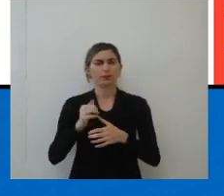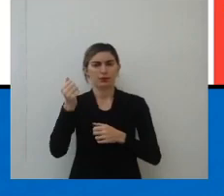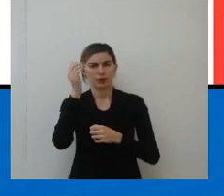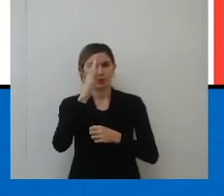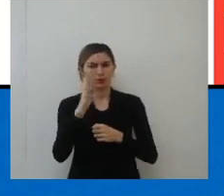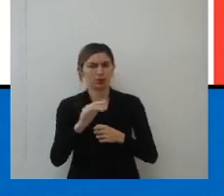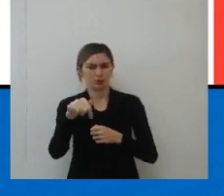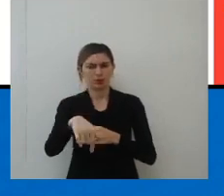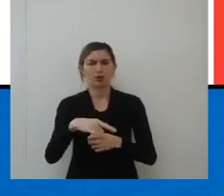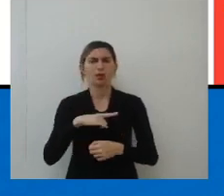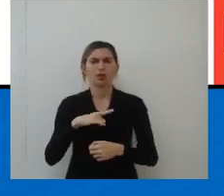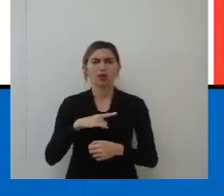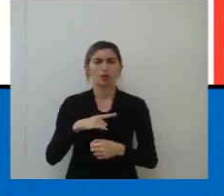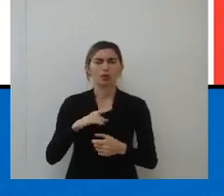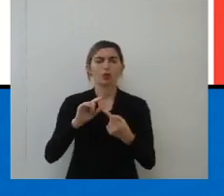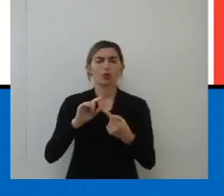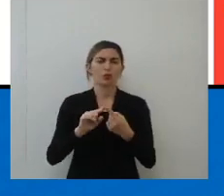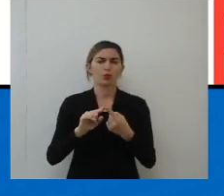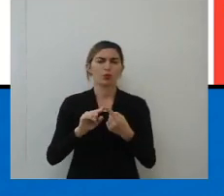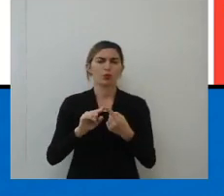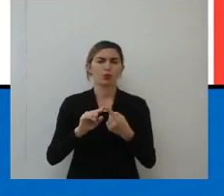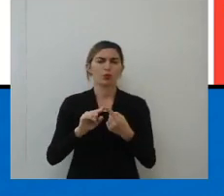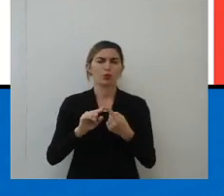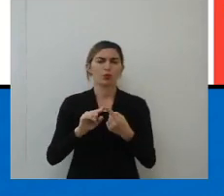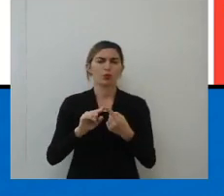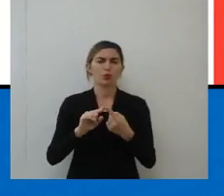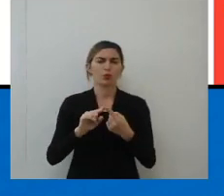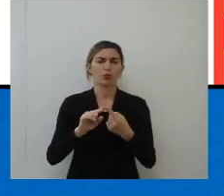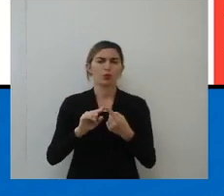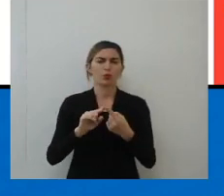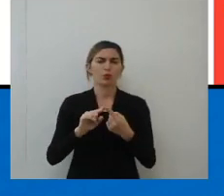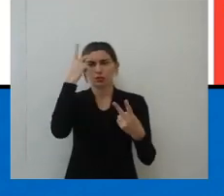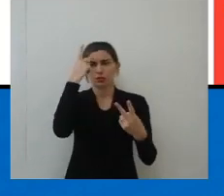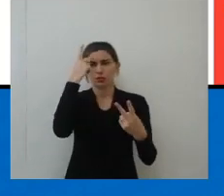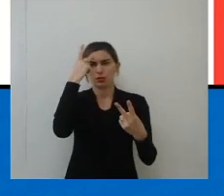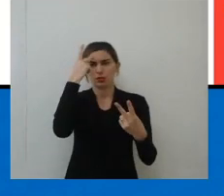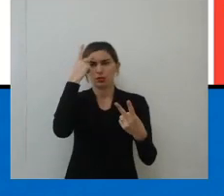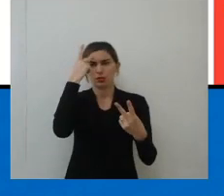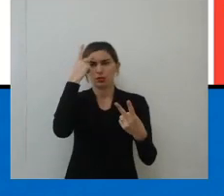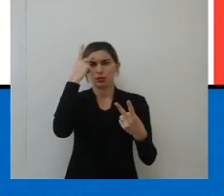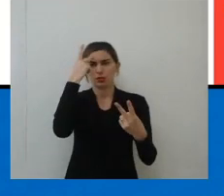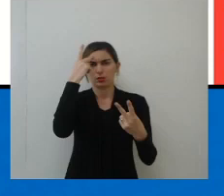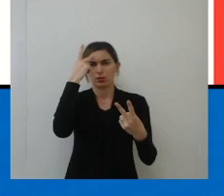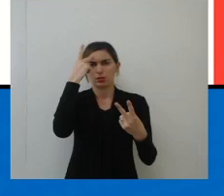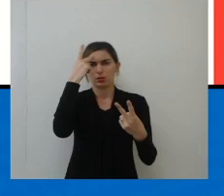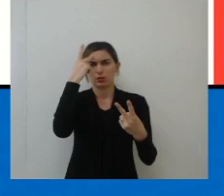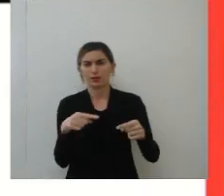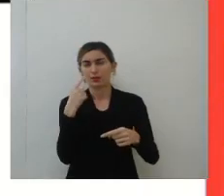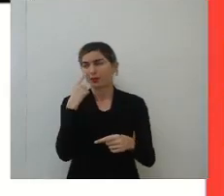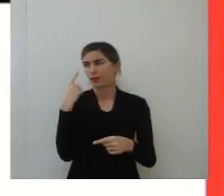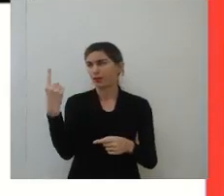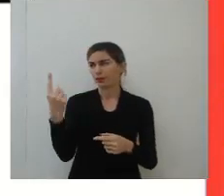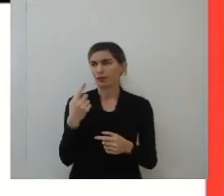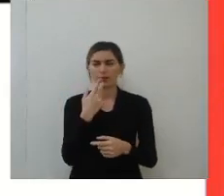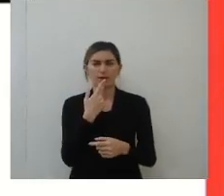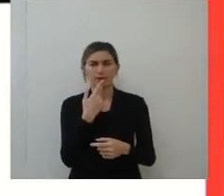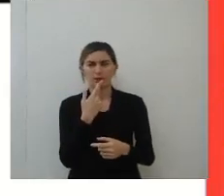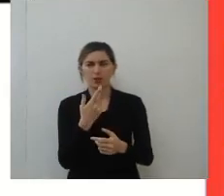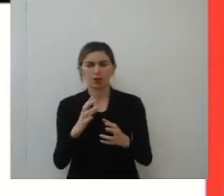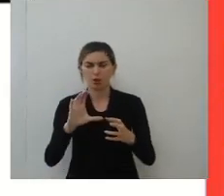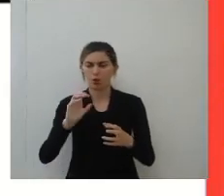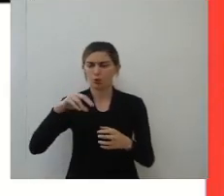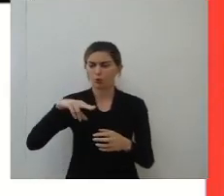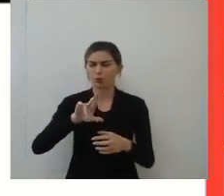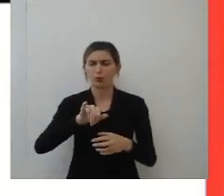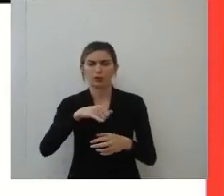gente tem uma megalópole que é formada no eixo Rio-São Paulo. Aumentei a imagem de novo para eu poder mostrar uma coisa ao pessoal. Quando a gente fala da